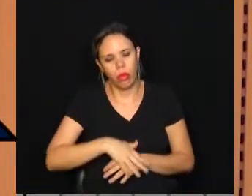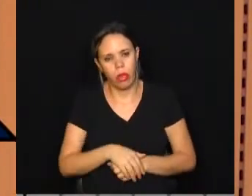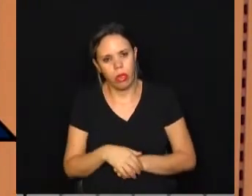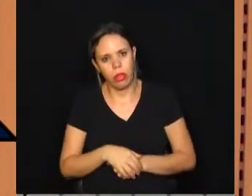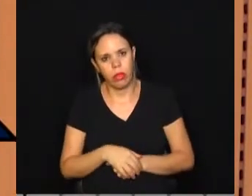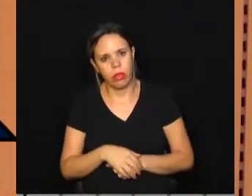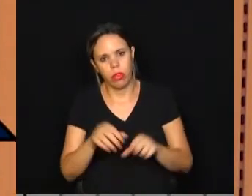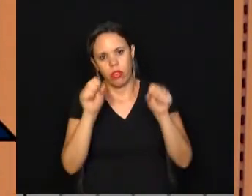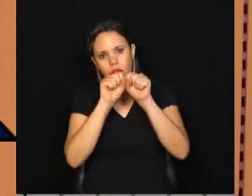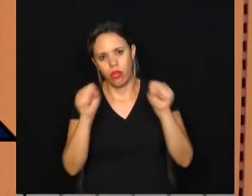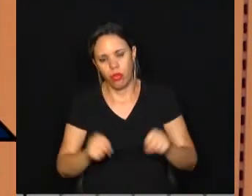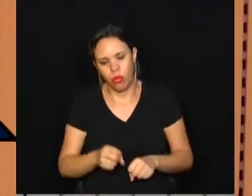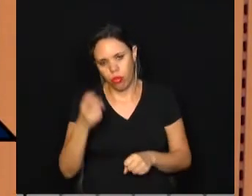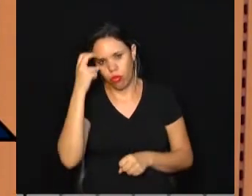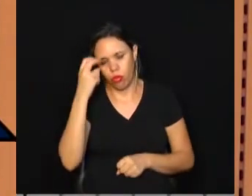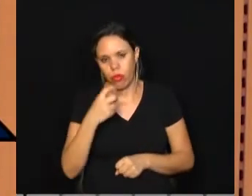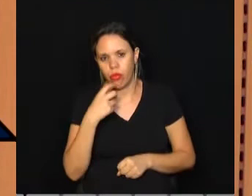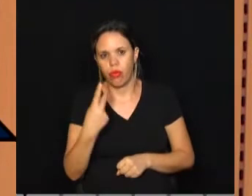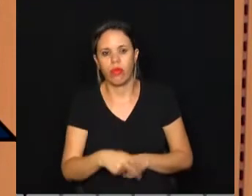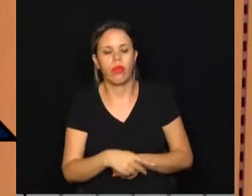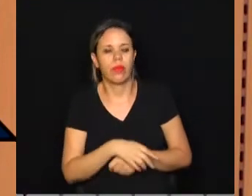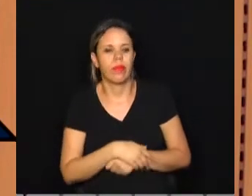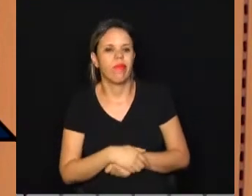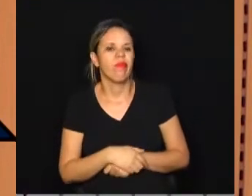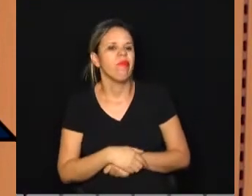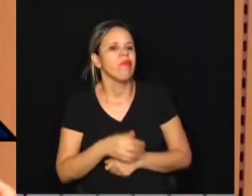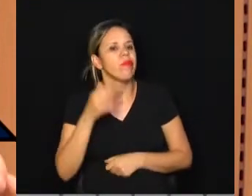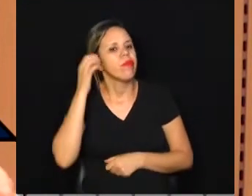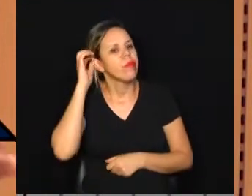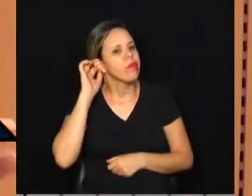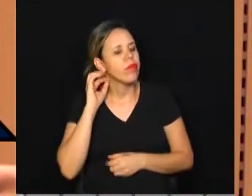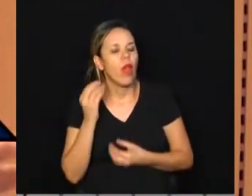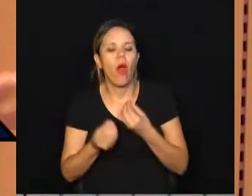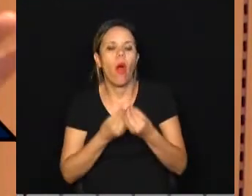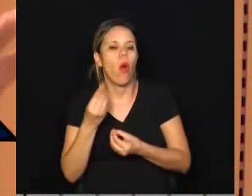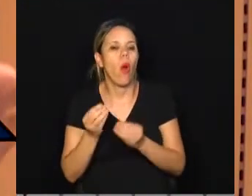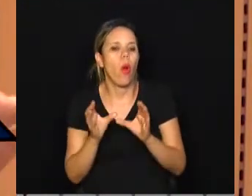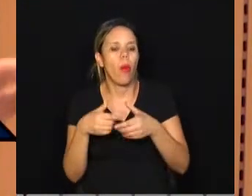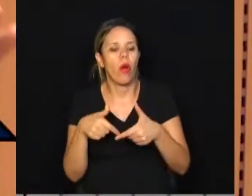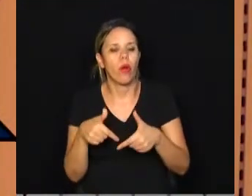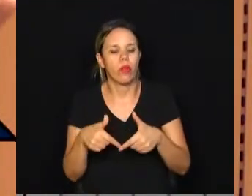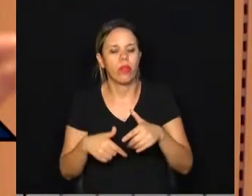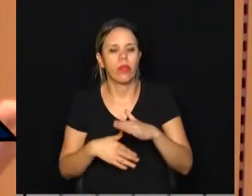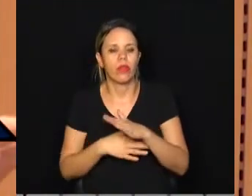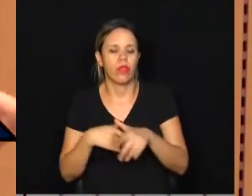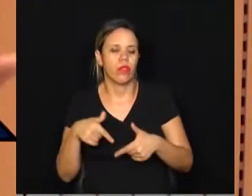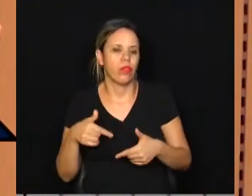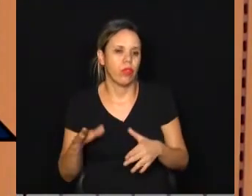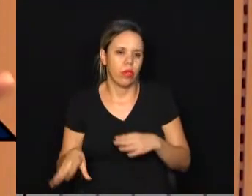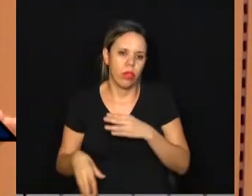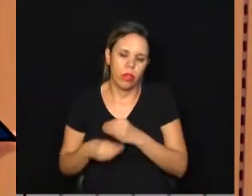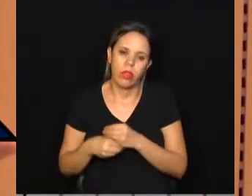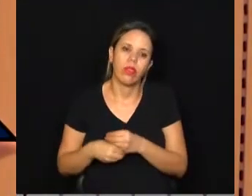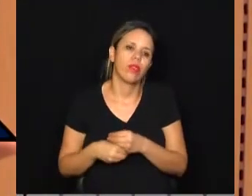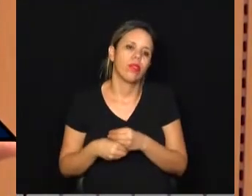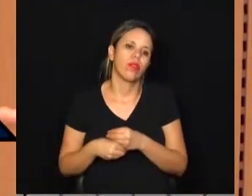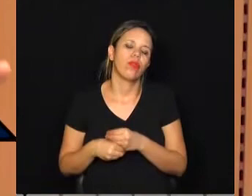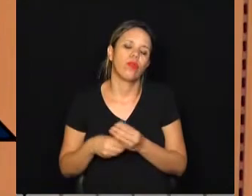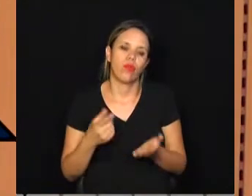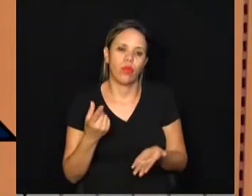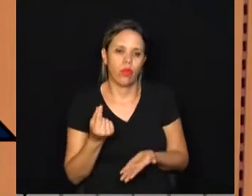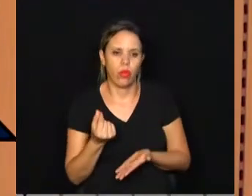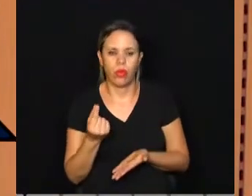do sistema de cultura de Campinas? E como a comissão pode trabalhar pela implementação do